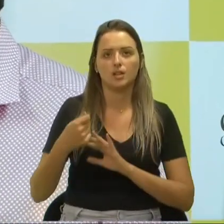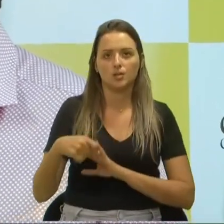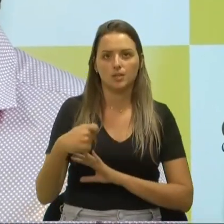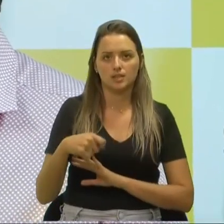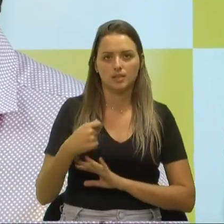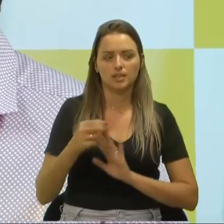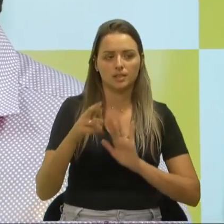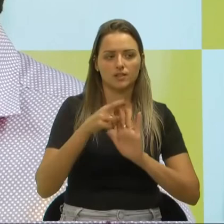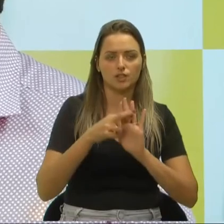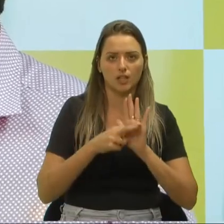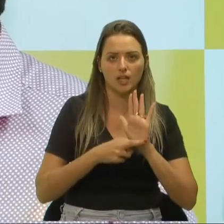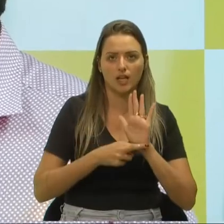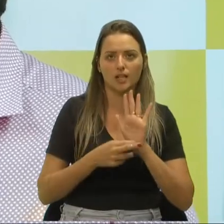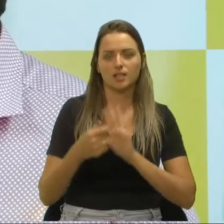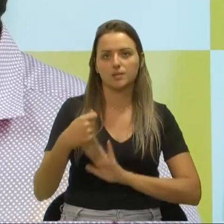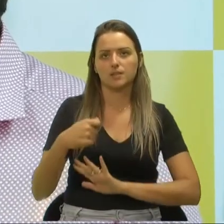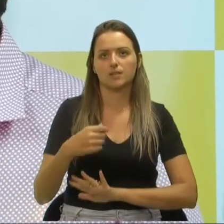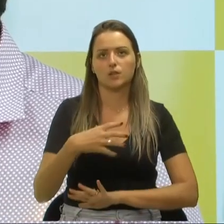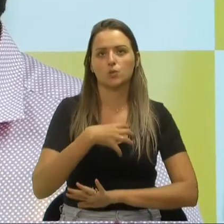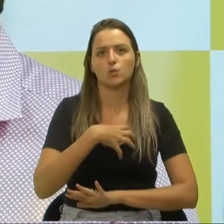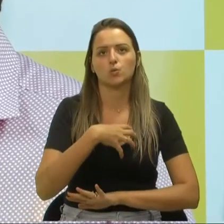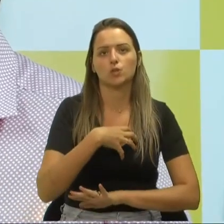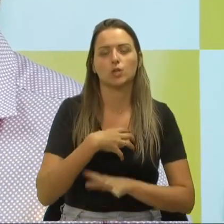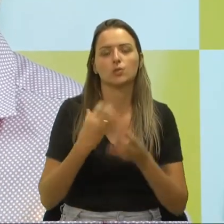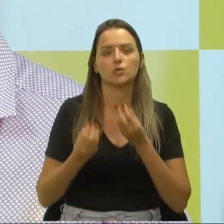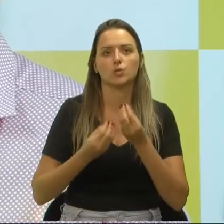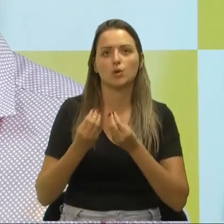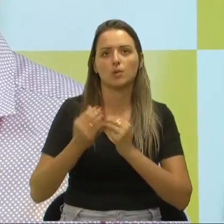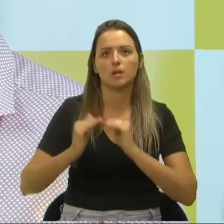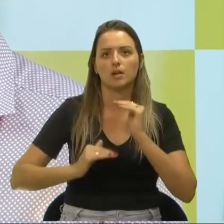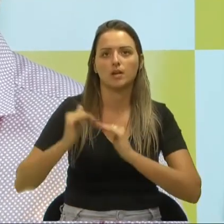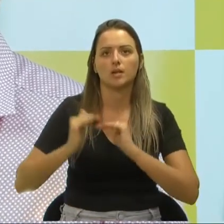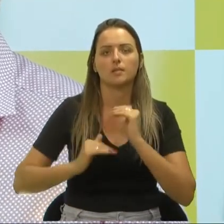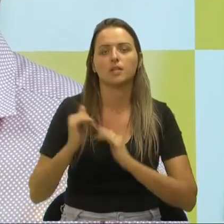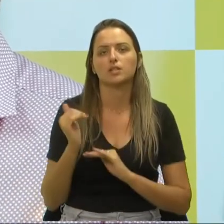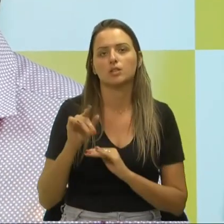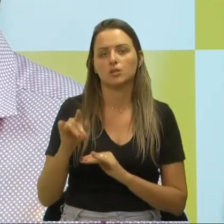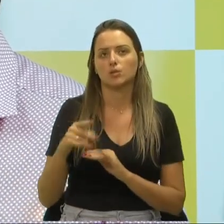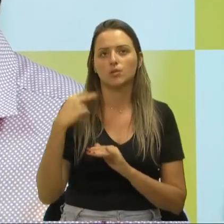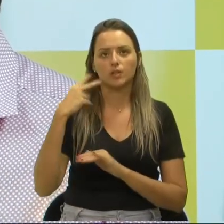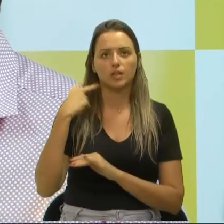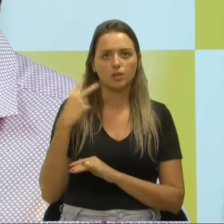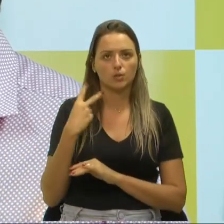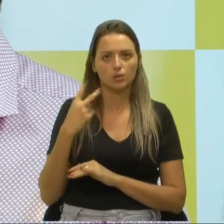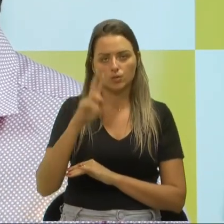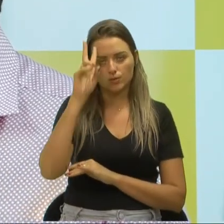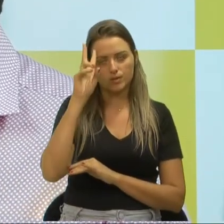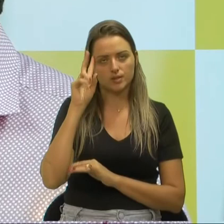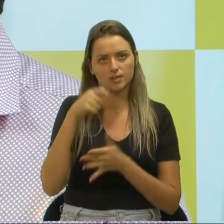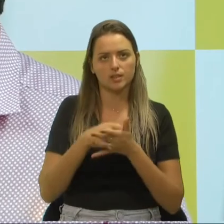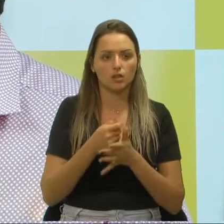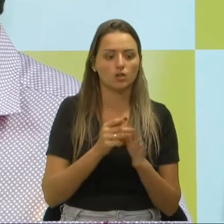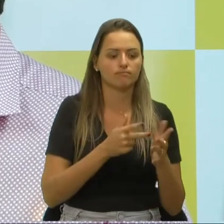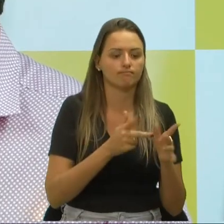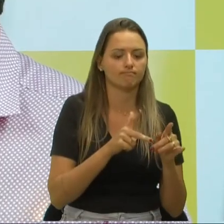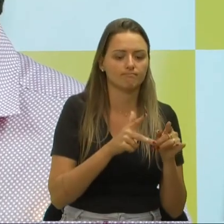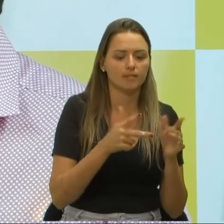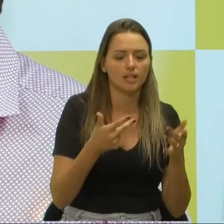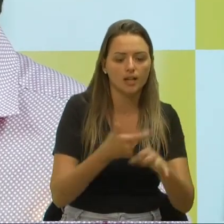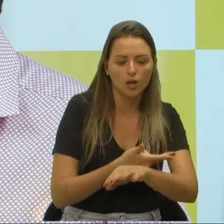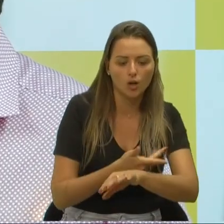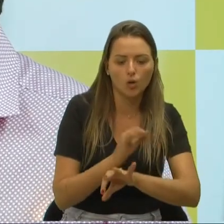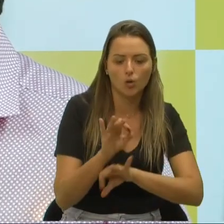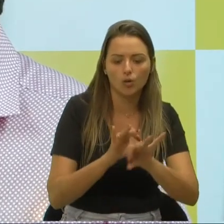precisava de um regramento, de uma maneira melhor de atuar disso. O próprio vereador trouxe alguns exemplos de pessoas que tentam roçar, tentam ajudar,